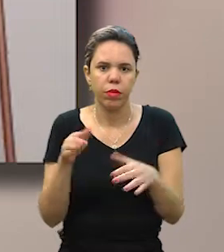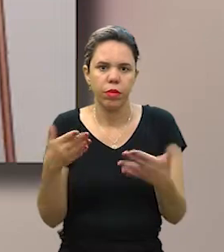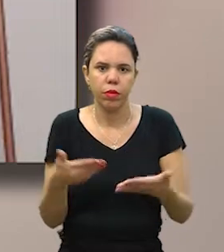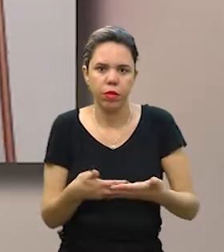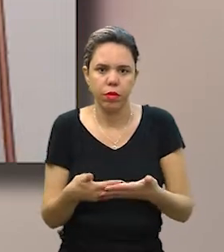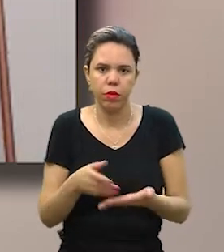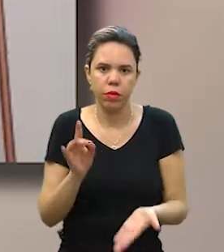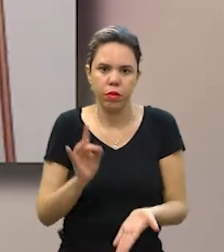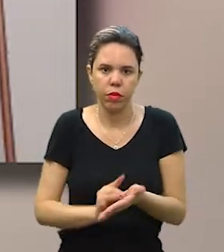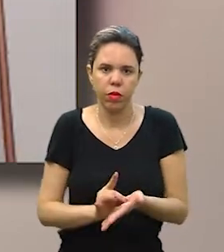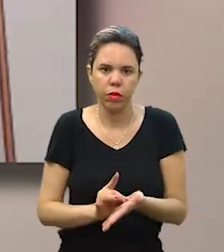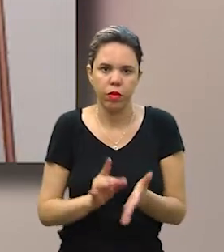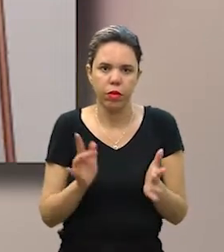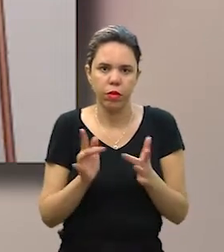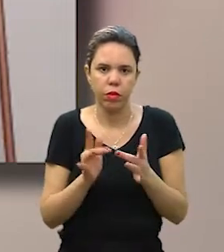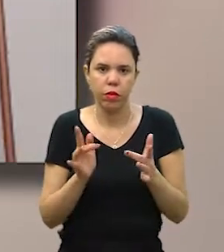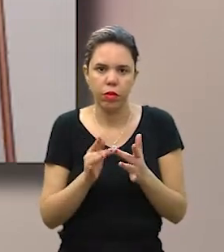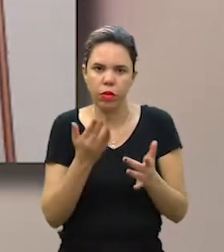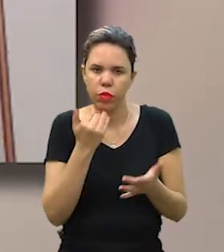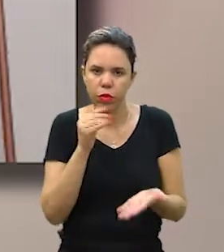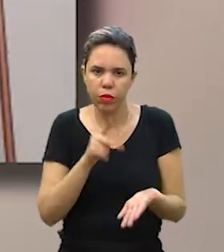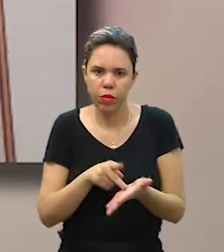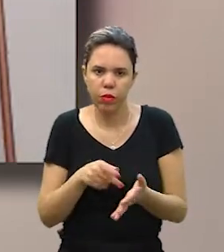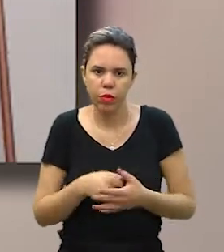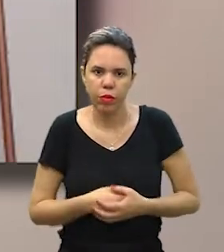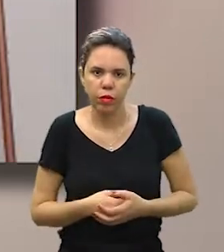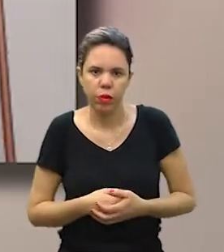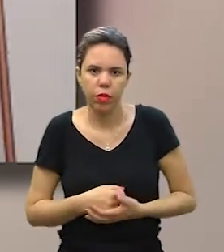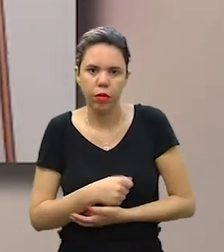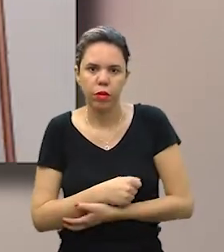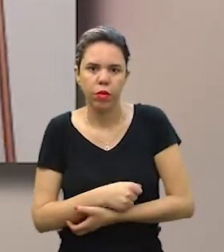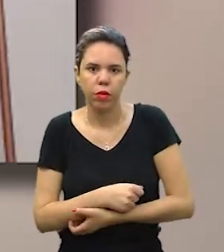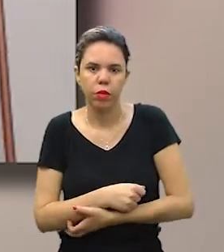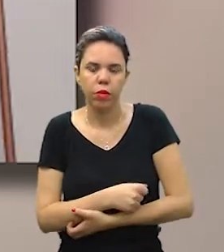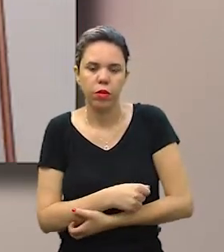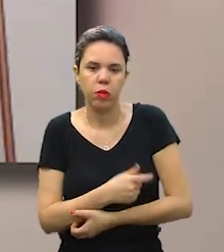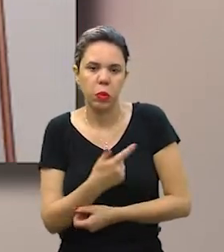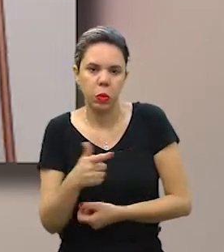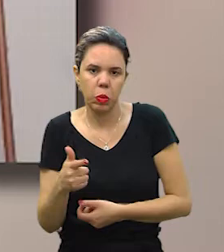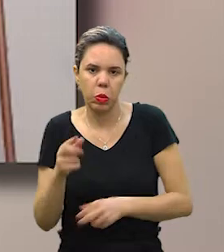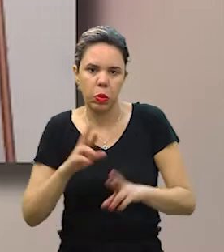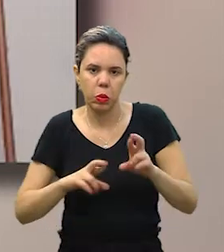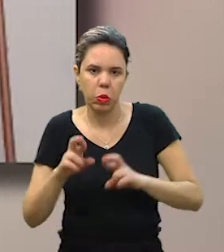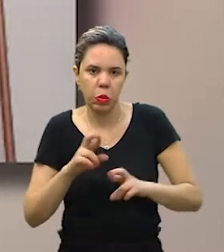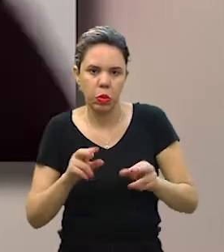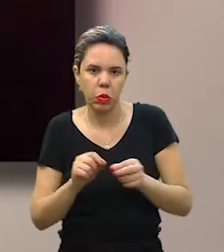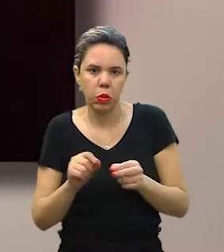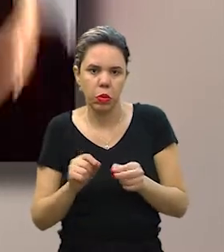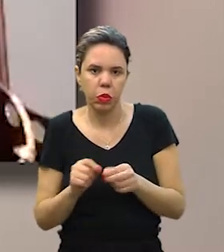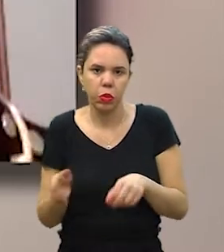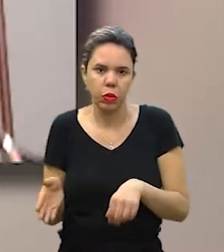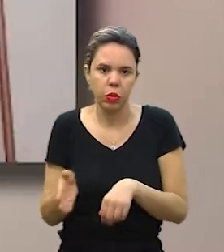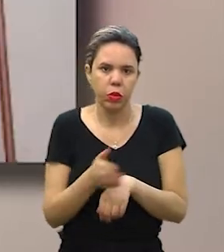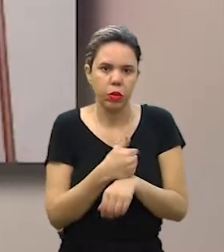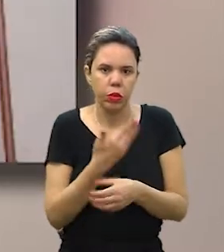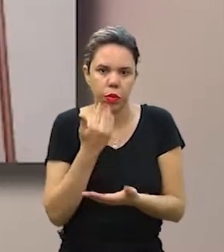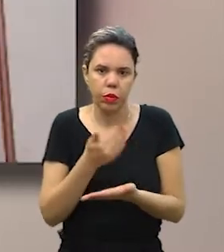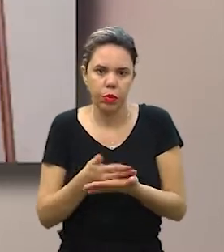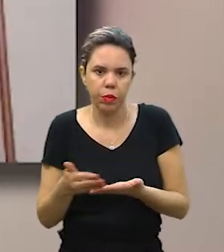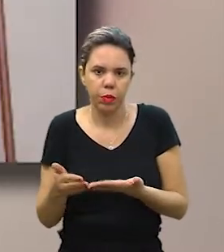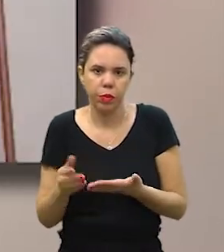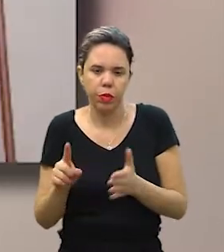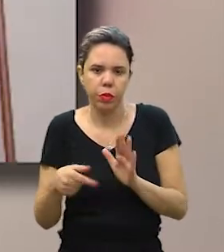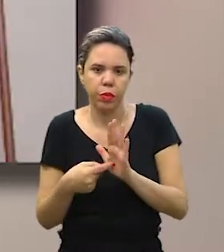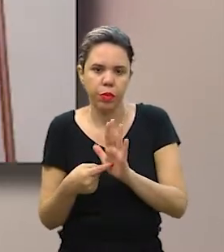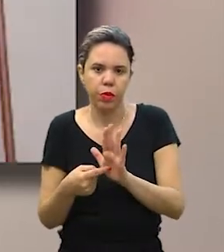quando esse bebê realmente entrar em contato com a comida de verdade, né? Não há aí um exame que a gente faça antes dessa introdução